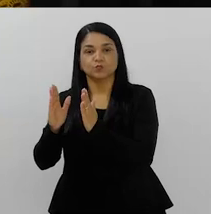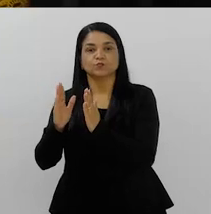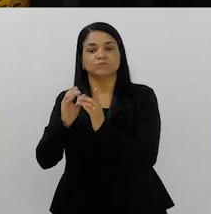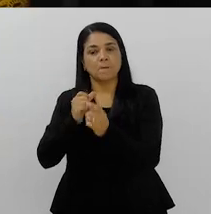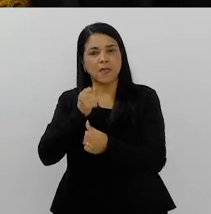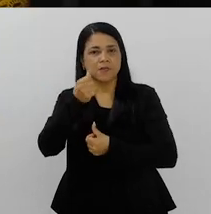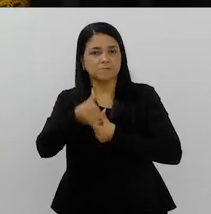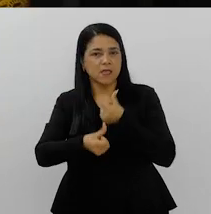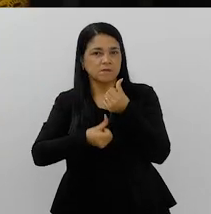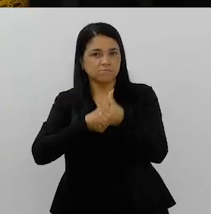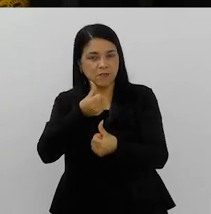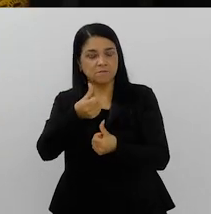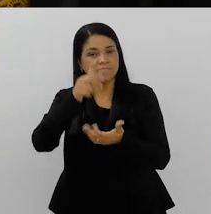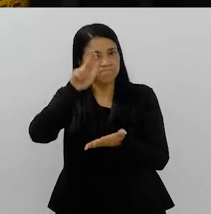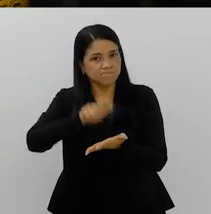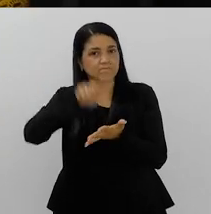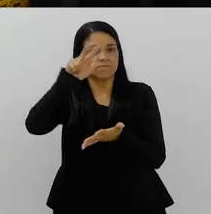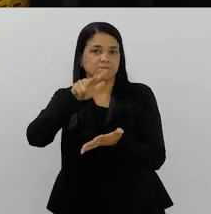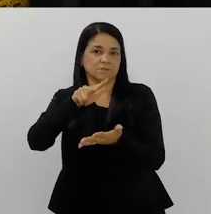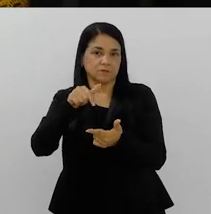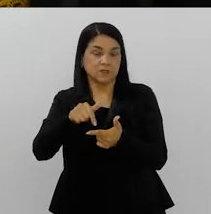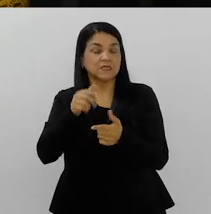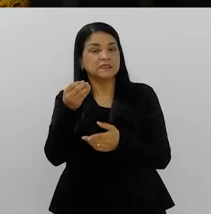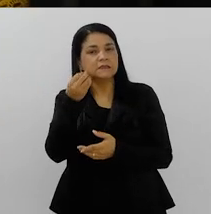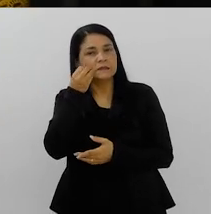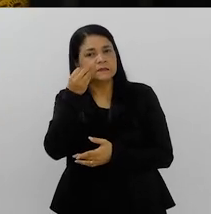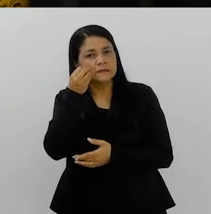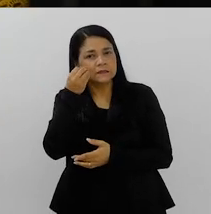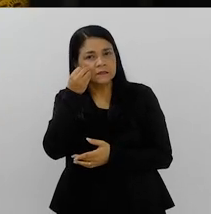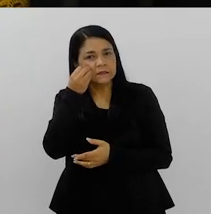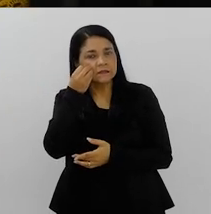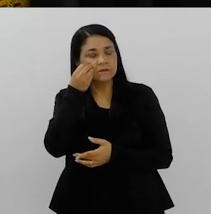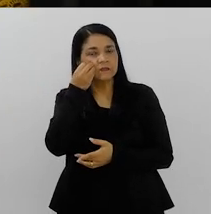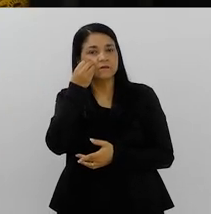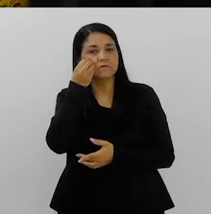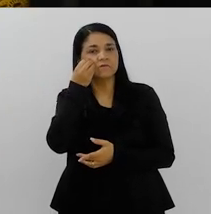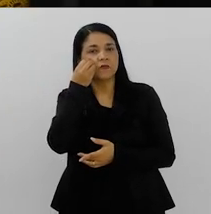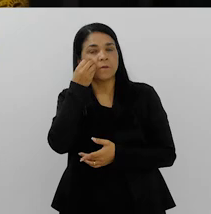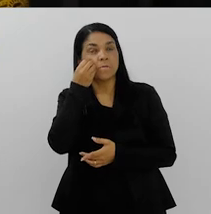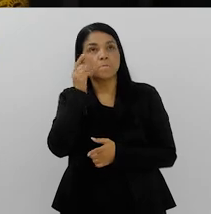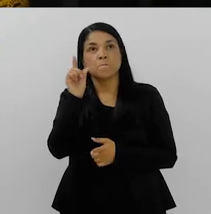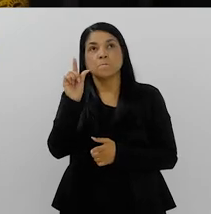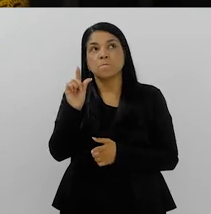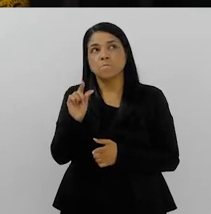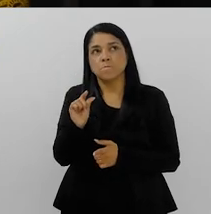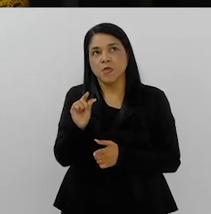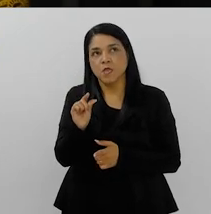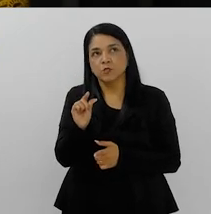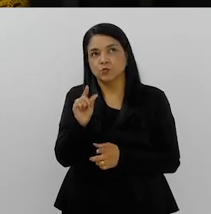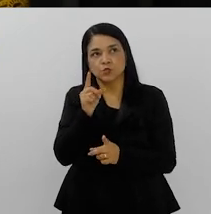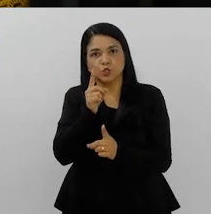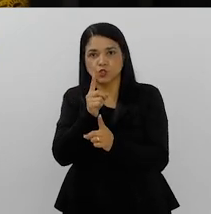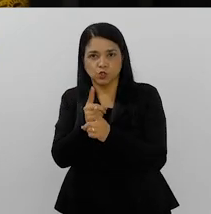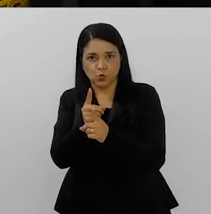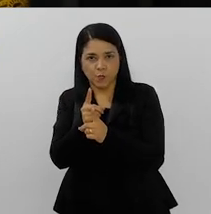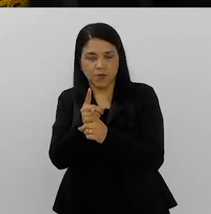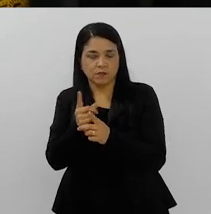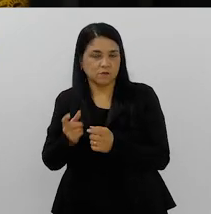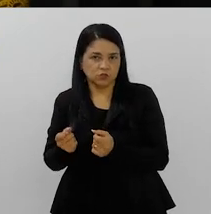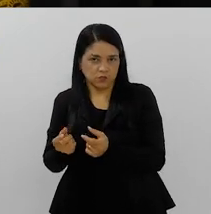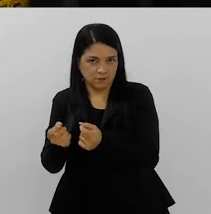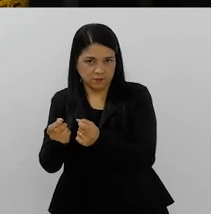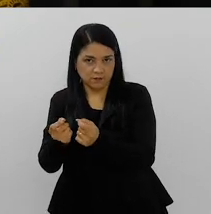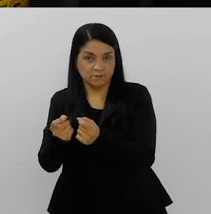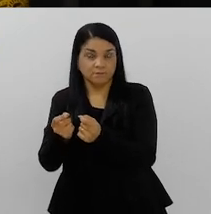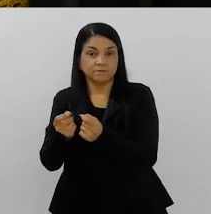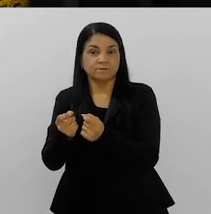adequada que se mostrou validada Na tentativa de você você não vai ter menos caso menos eh eh casos